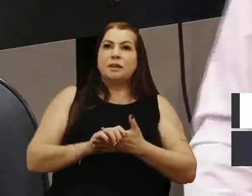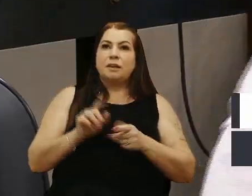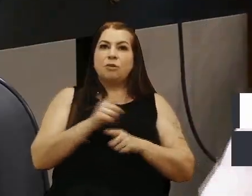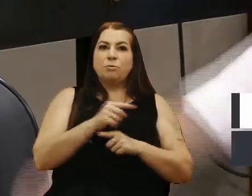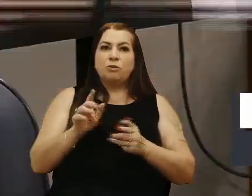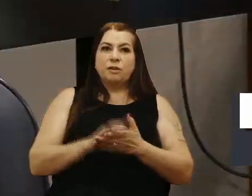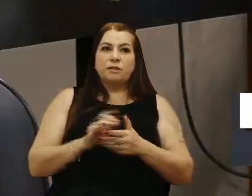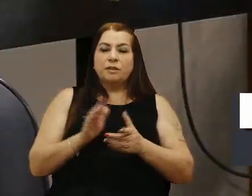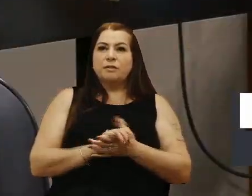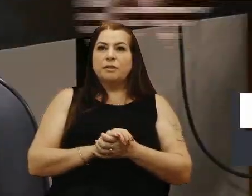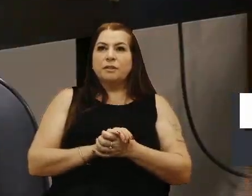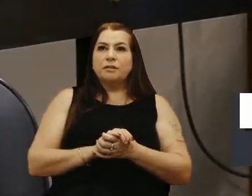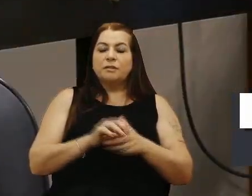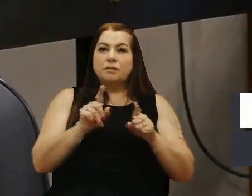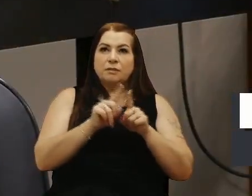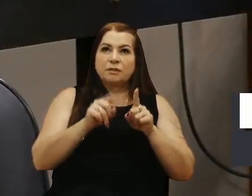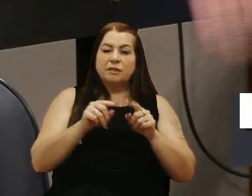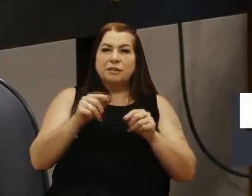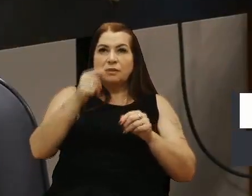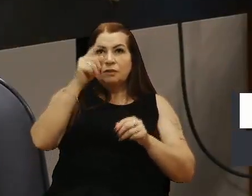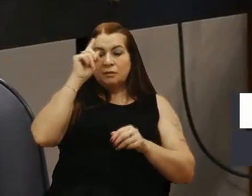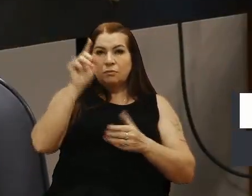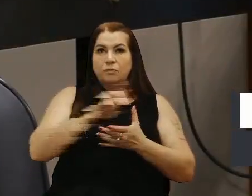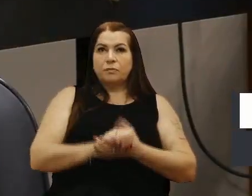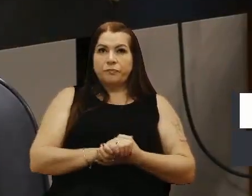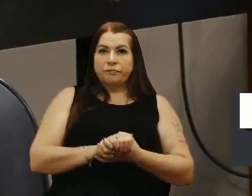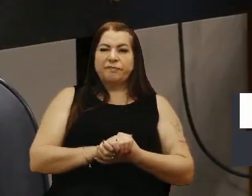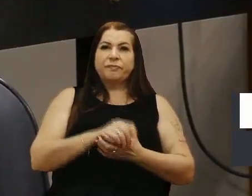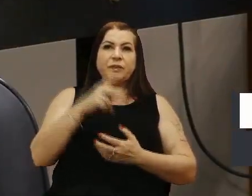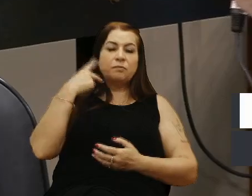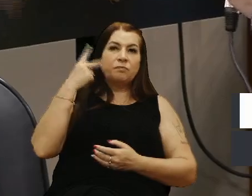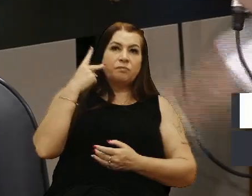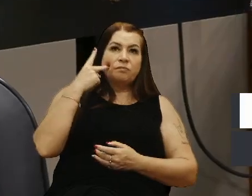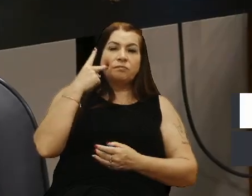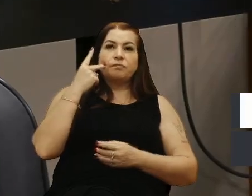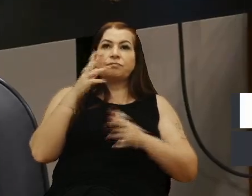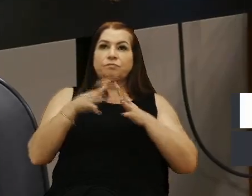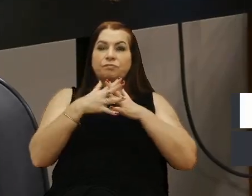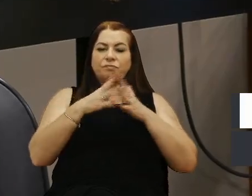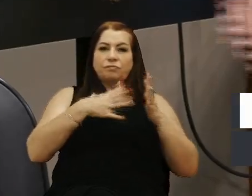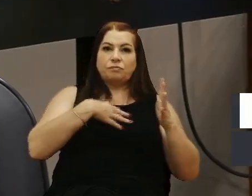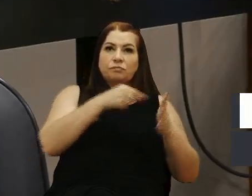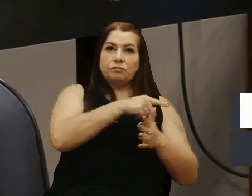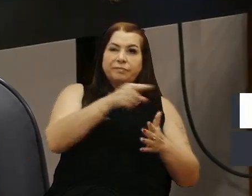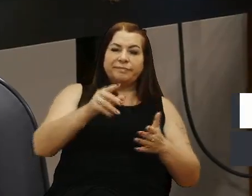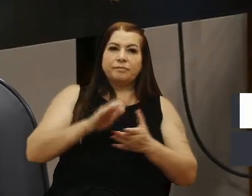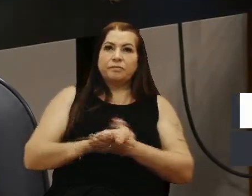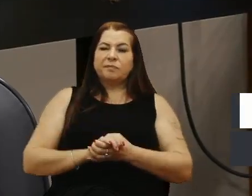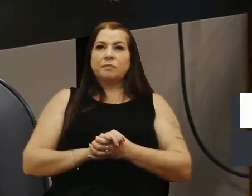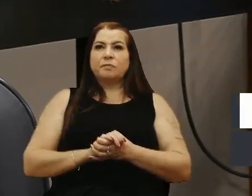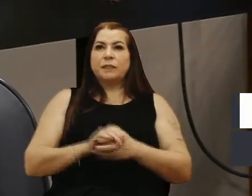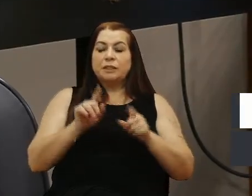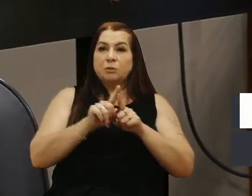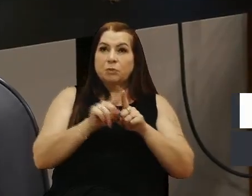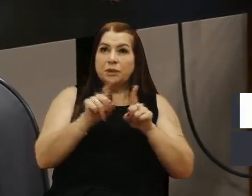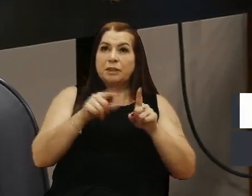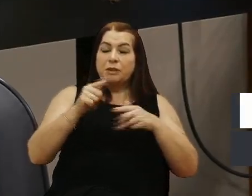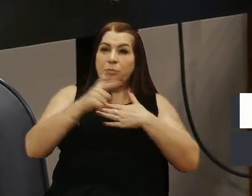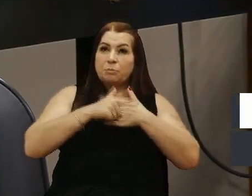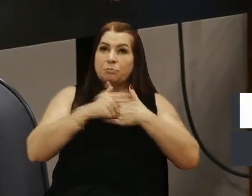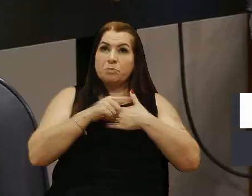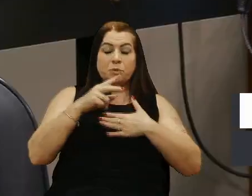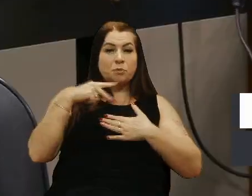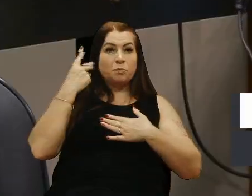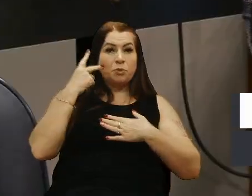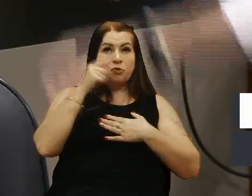político atrasando o lado dos empresários que estão aqui, não vai ter político atrapalhando os filhos de vocês que estão aqui. A gente está aqui para diminuir o papel do político,